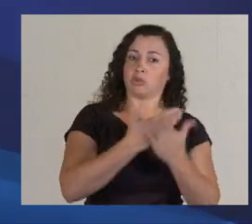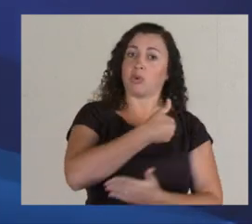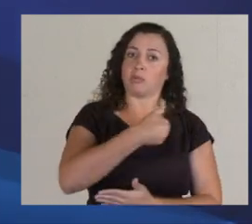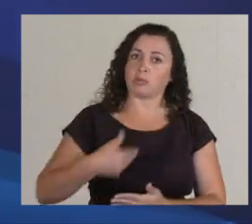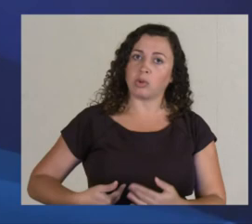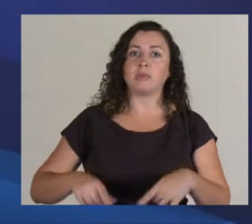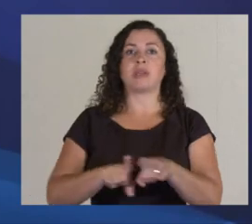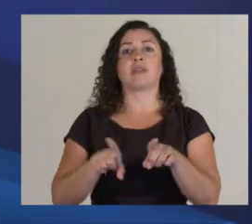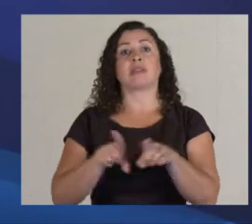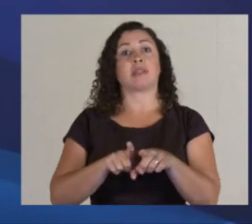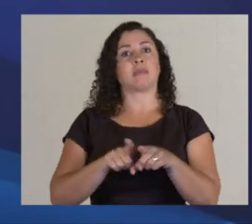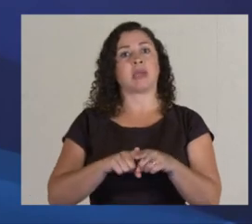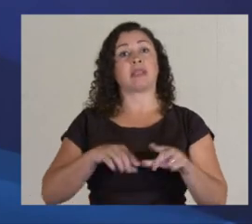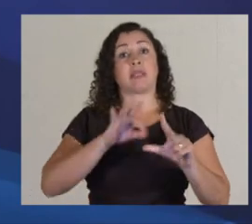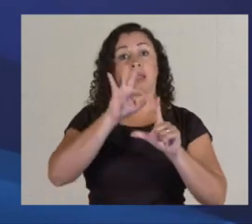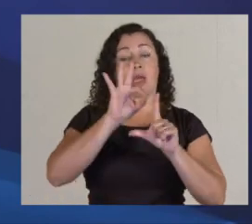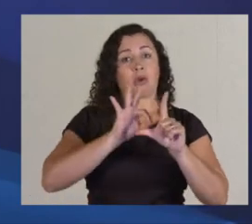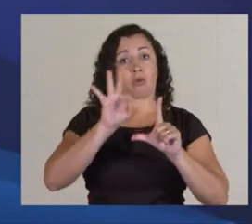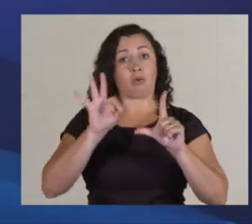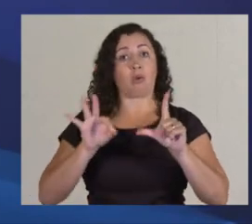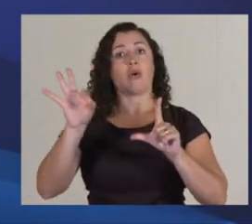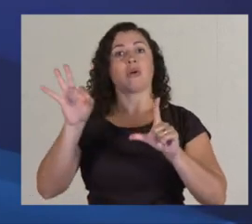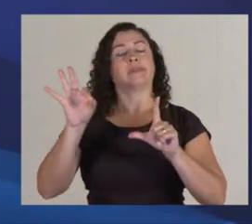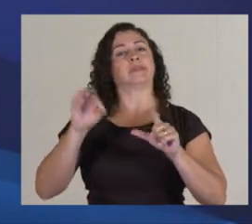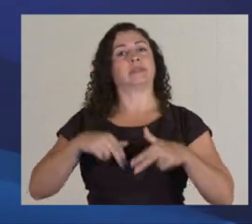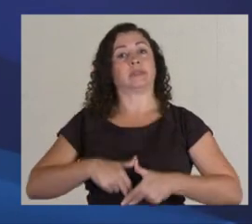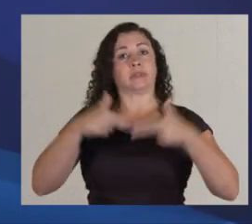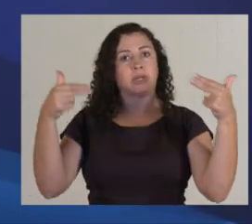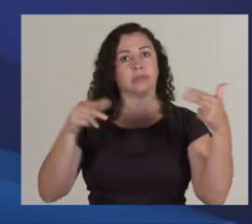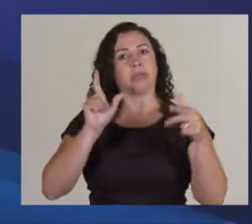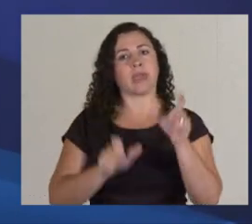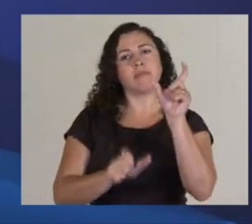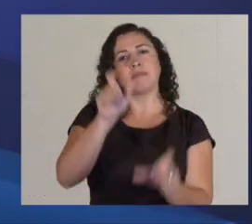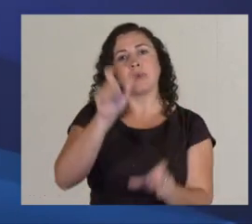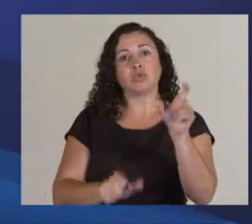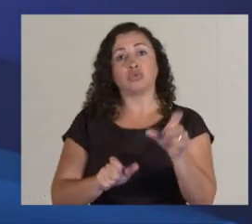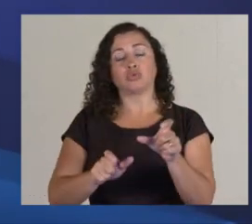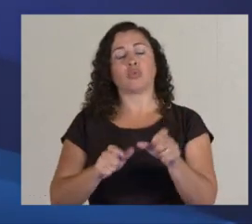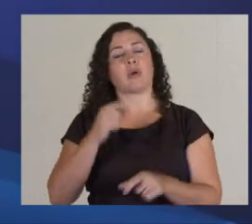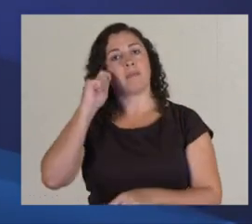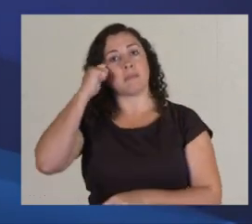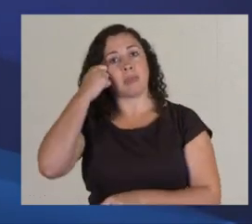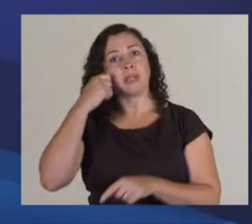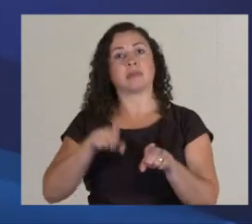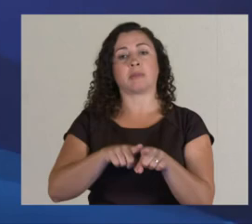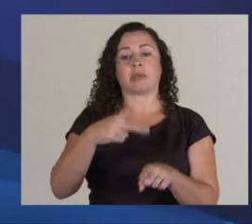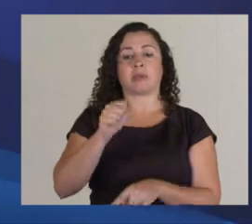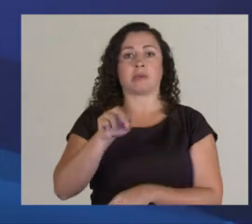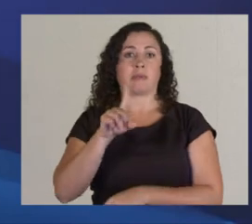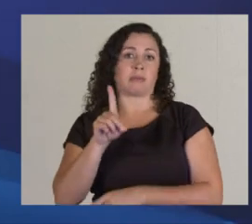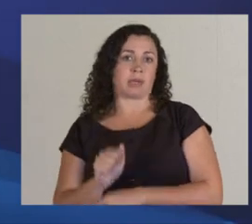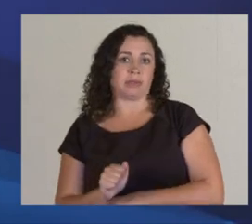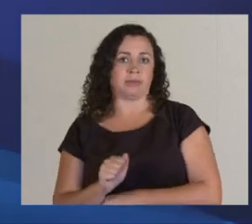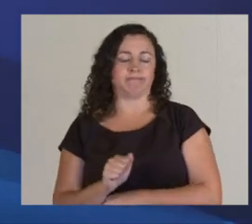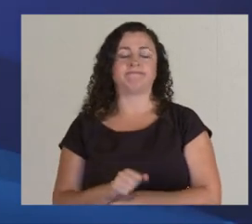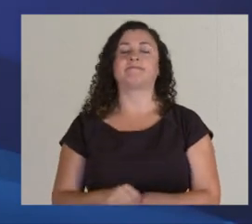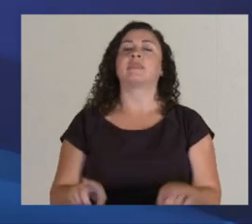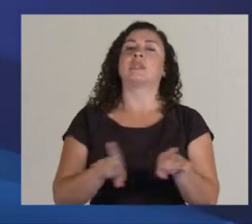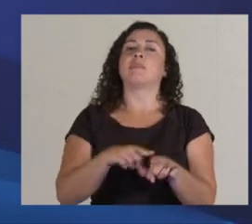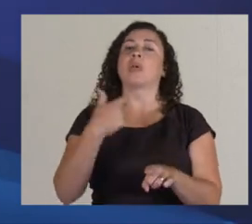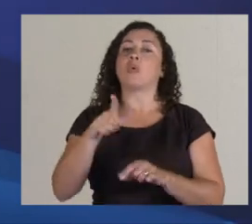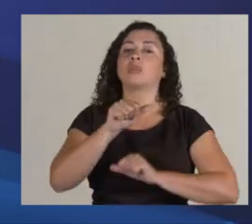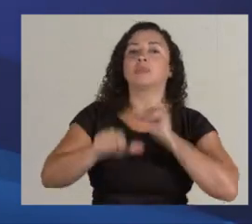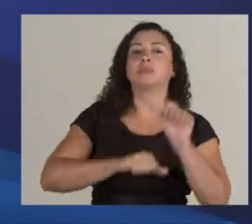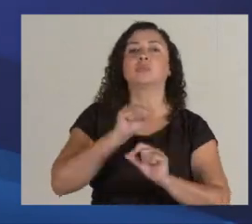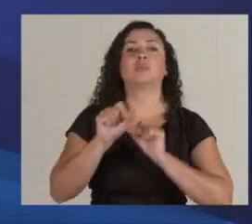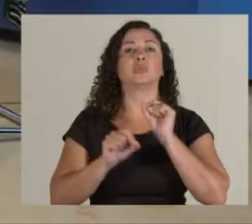e optantes por cotas étnico-raciais, para a população preta e parda. O outro principal elemento é a mudança do